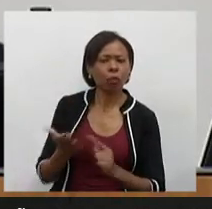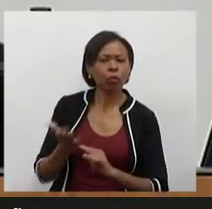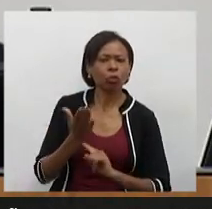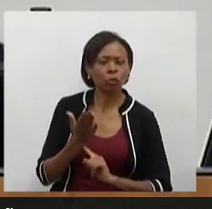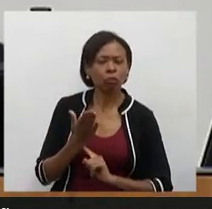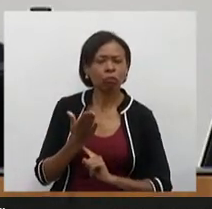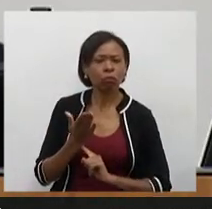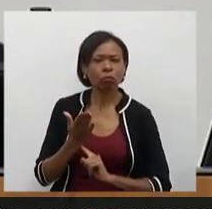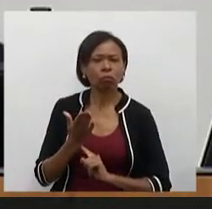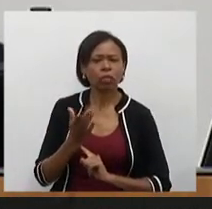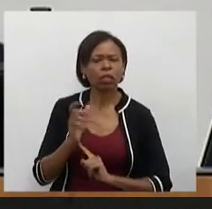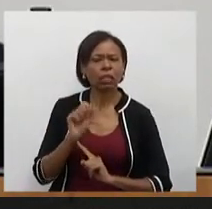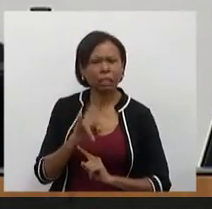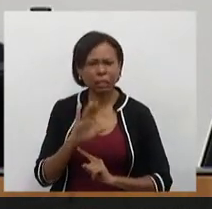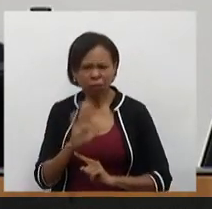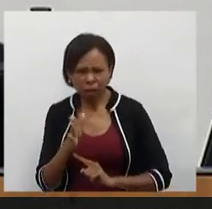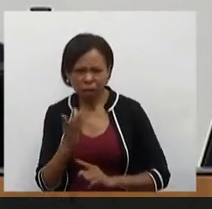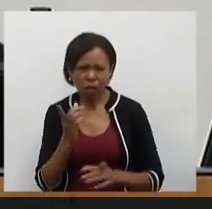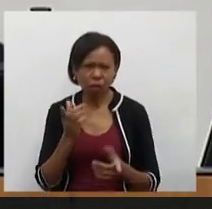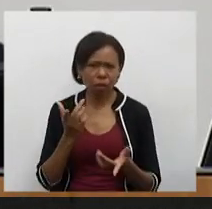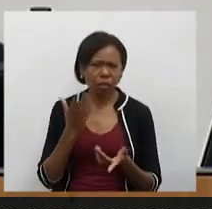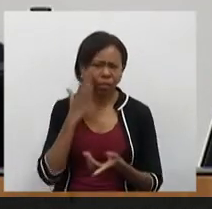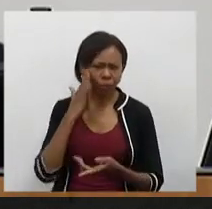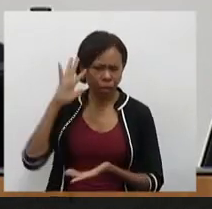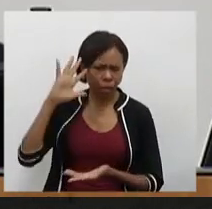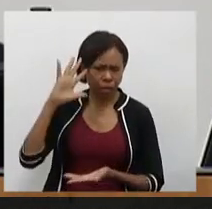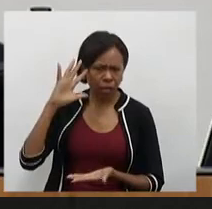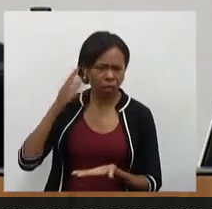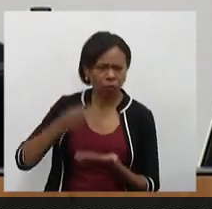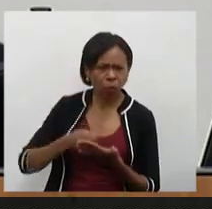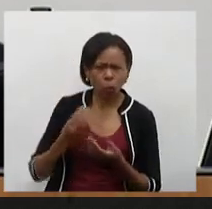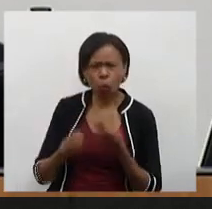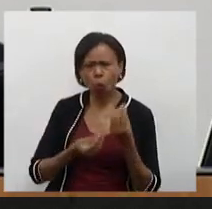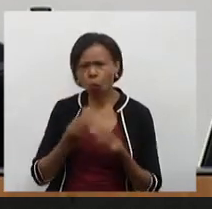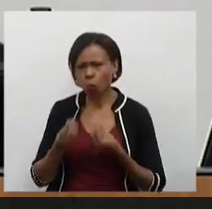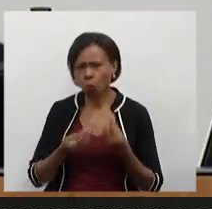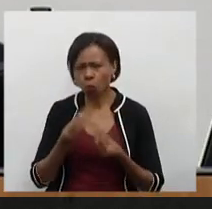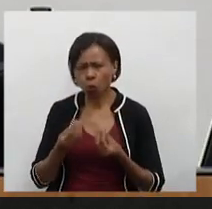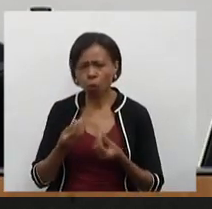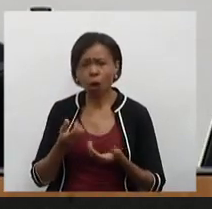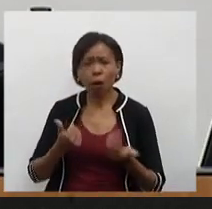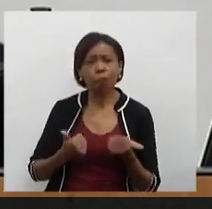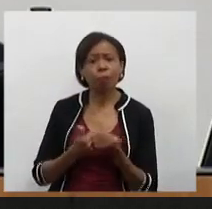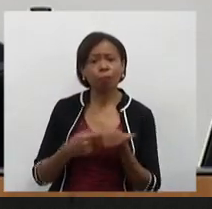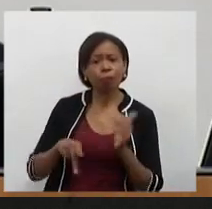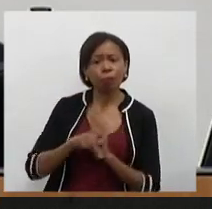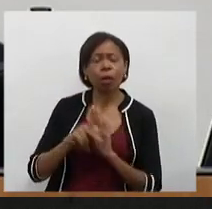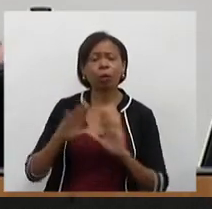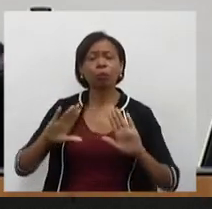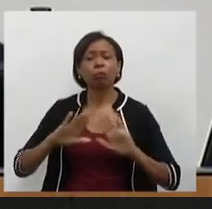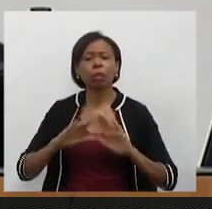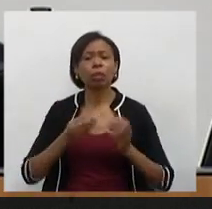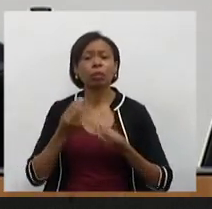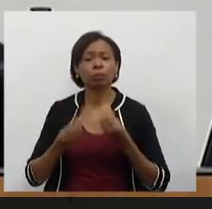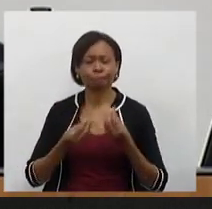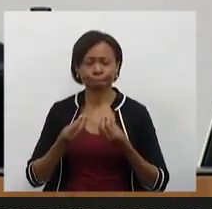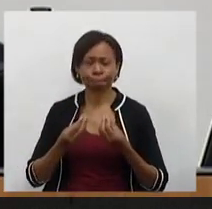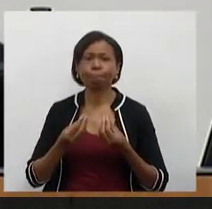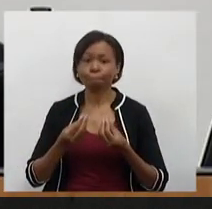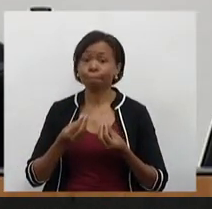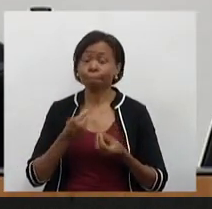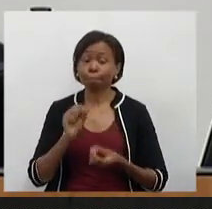andamento surpreendente e resultados bons na vacinação. Como está este apoio da Assembleia Legislativa? Kátia, tem aqui na Assembleia,